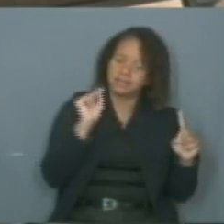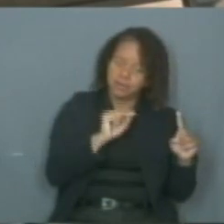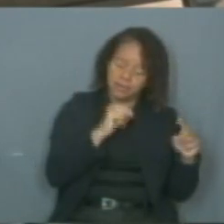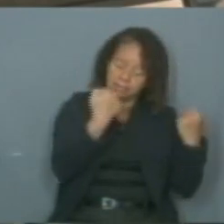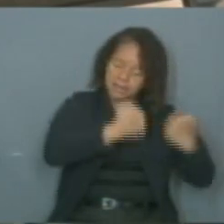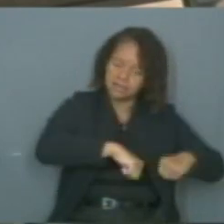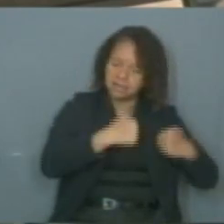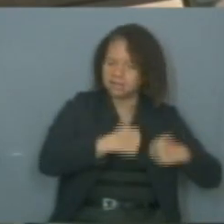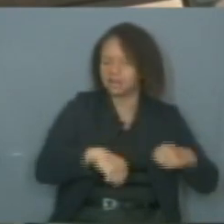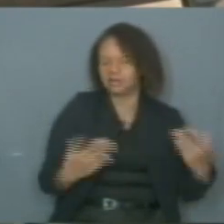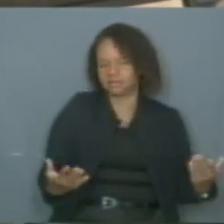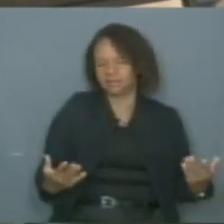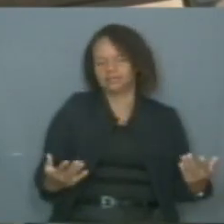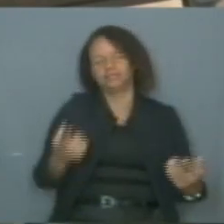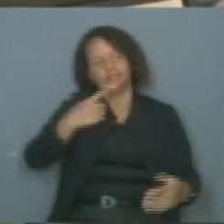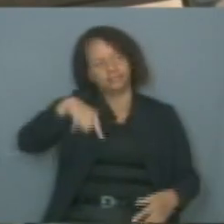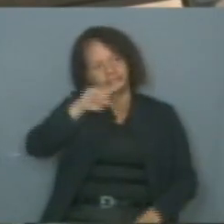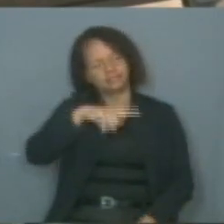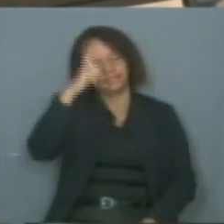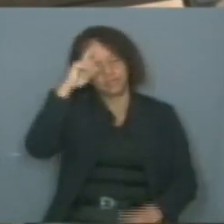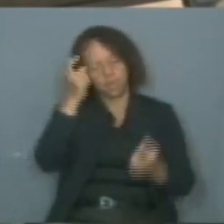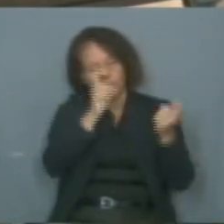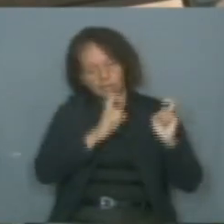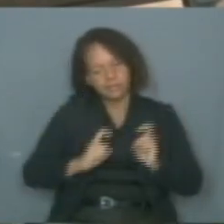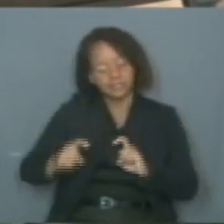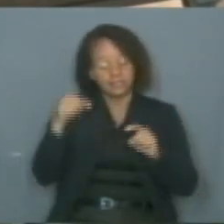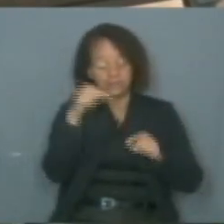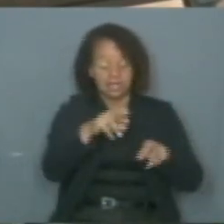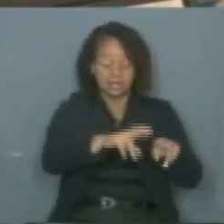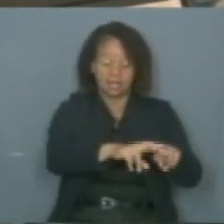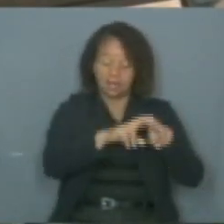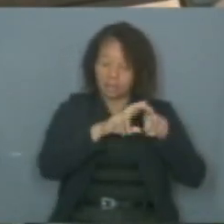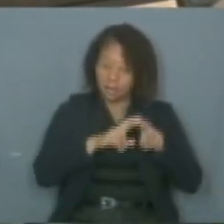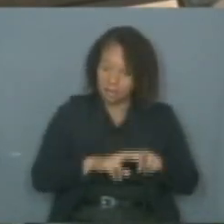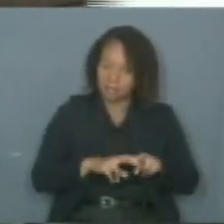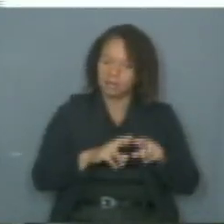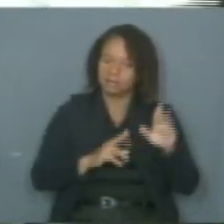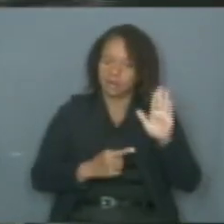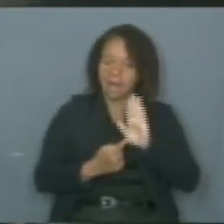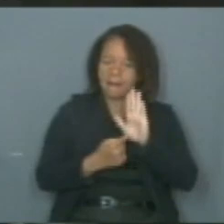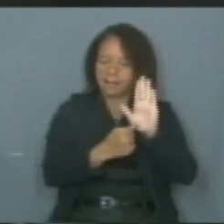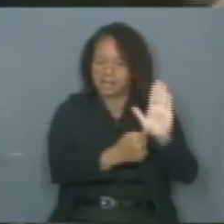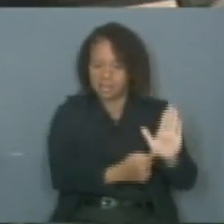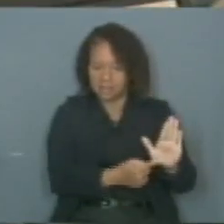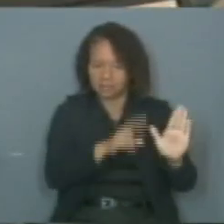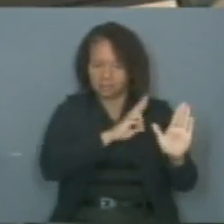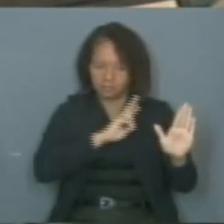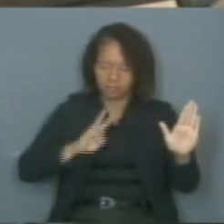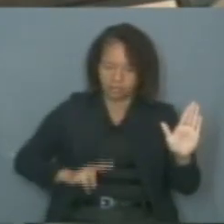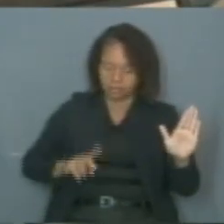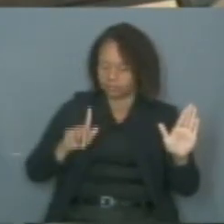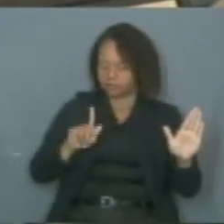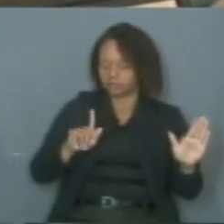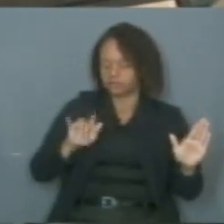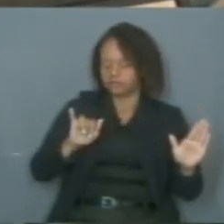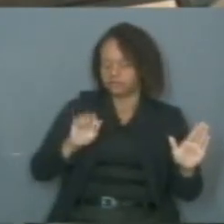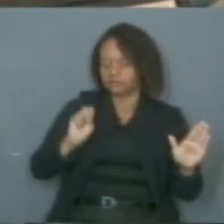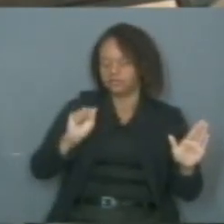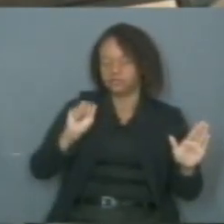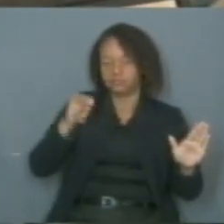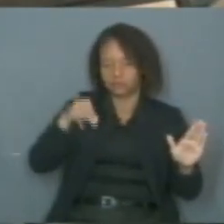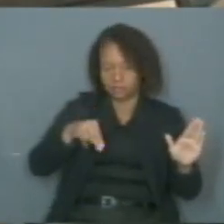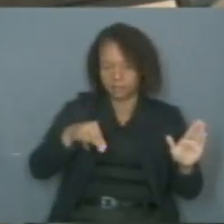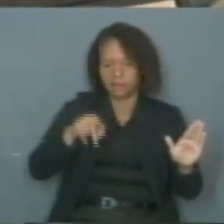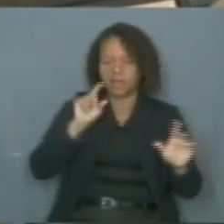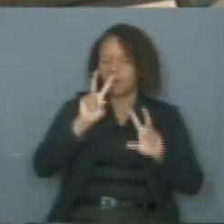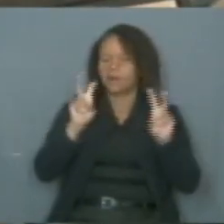de necessidade. Então, o que a gente precisa discutir nesse requerimento, que foi apresentado pelo vereador Gilson Machado, é